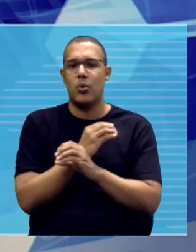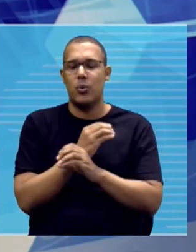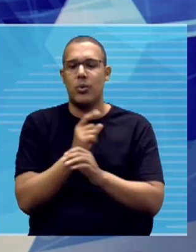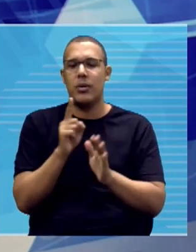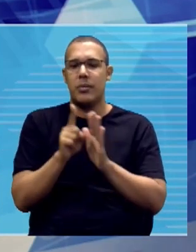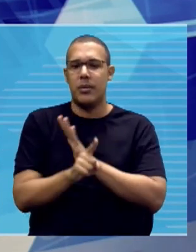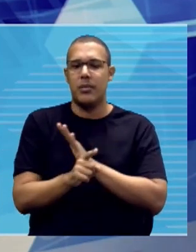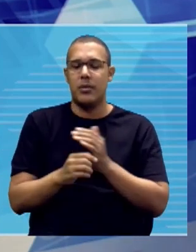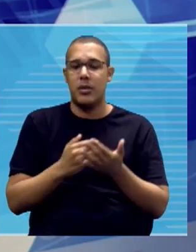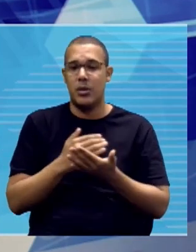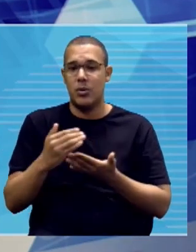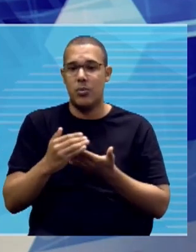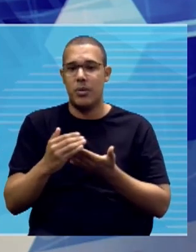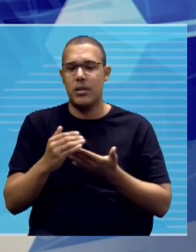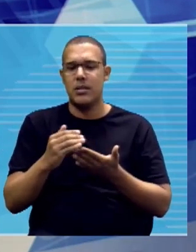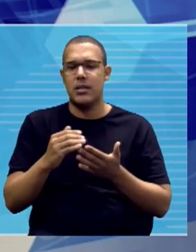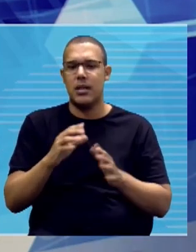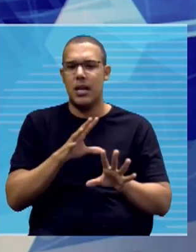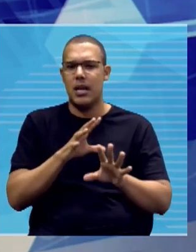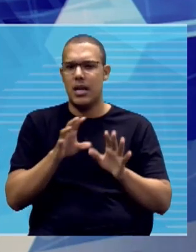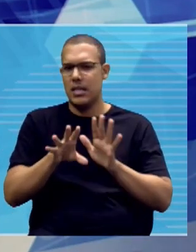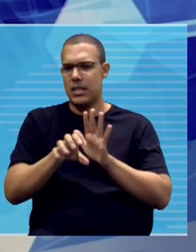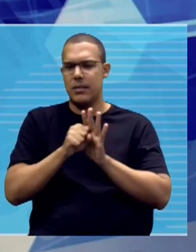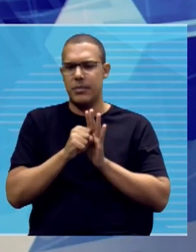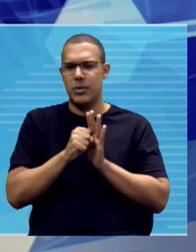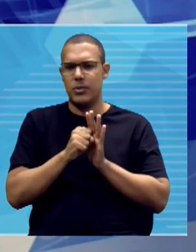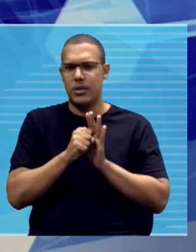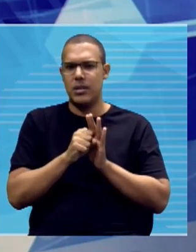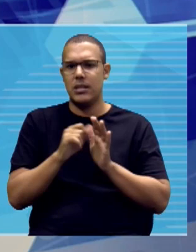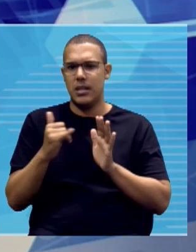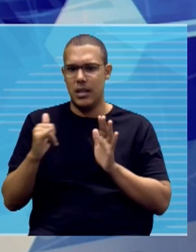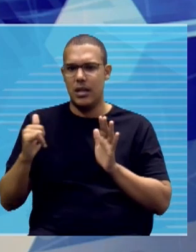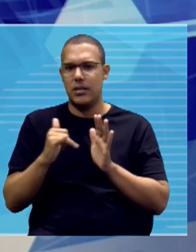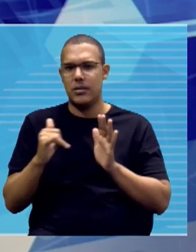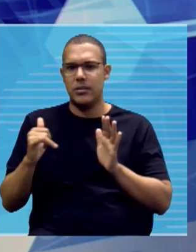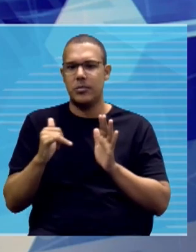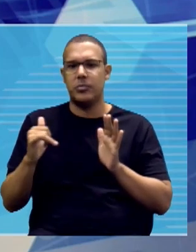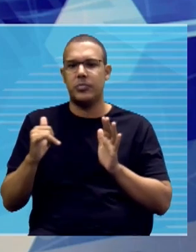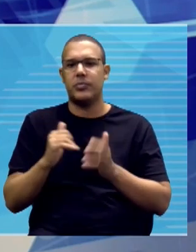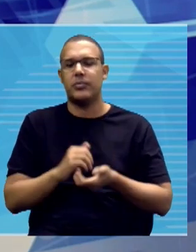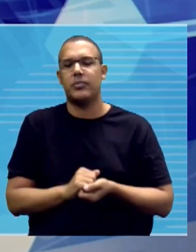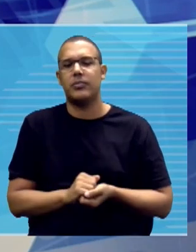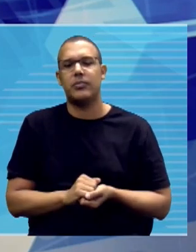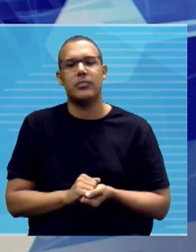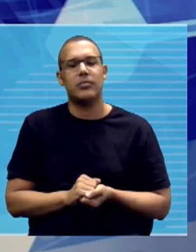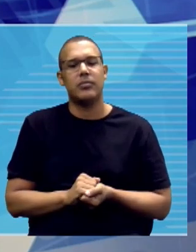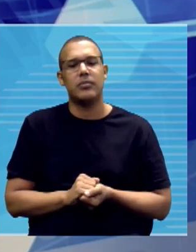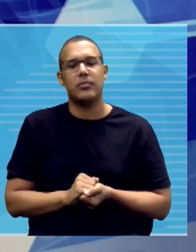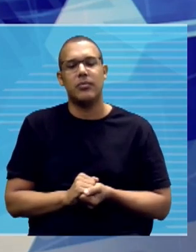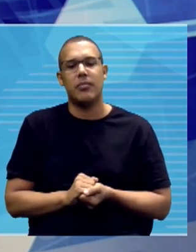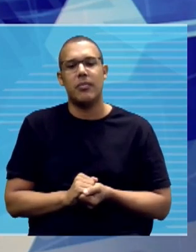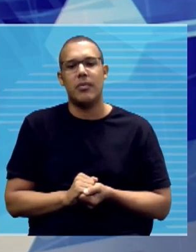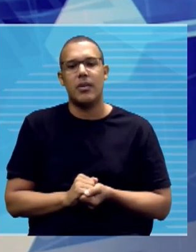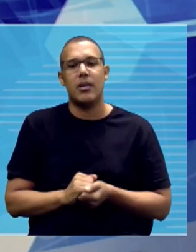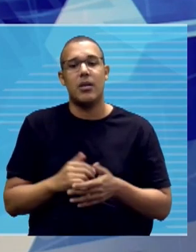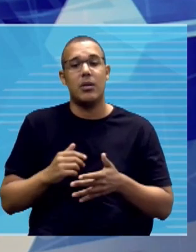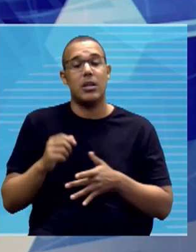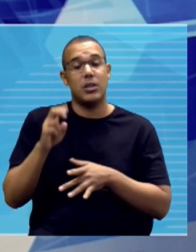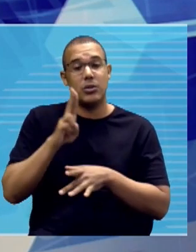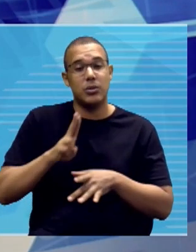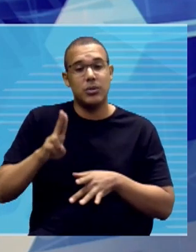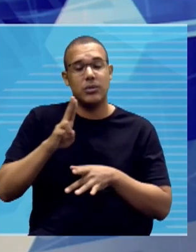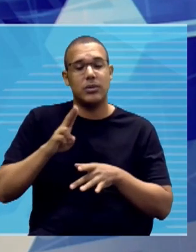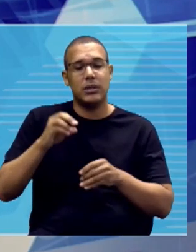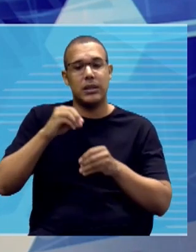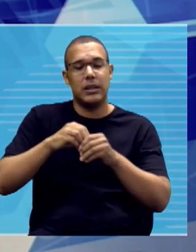e começa receptores elétricos, tá bom? E quando a gente aplica essa situação dentro de